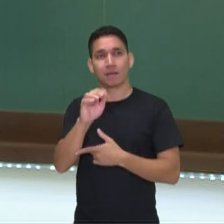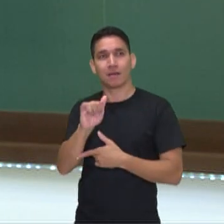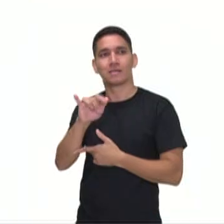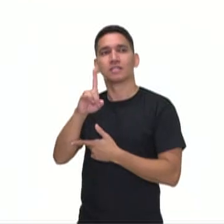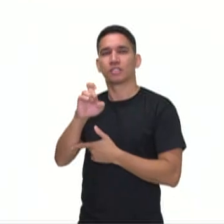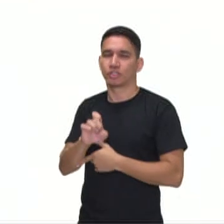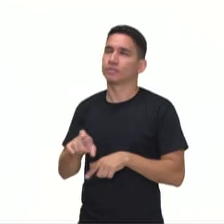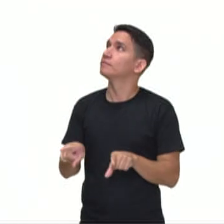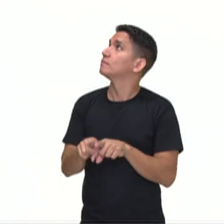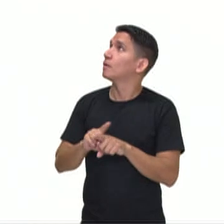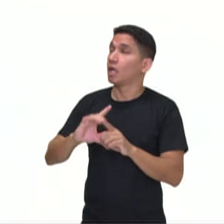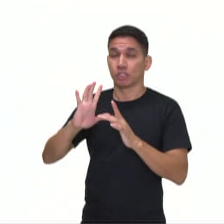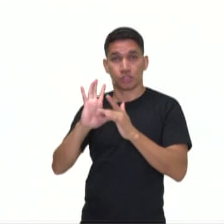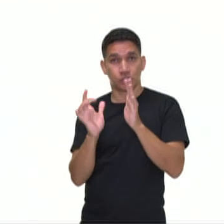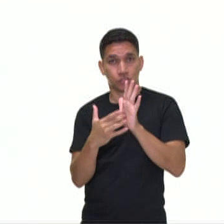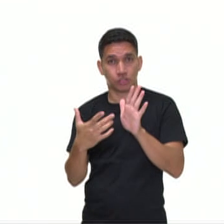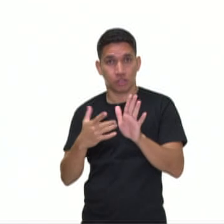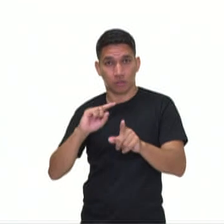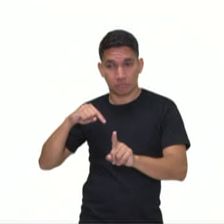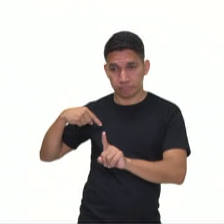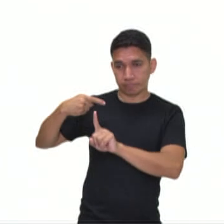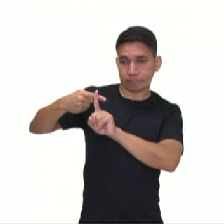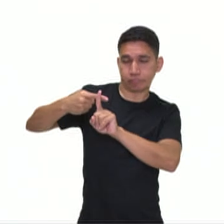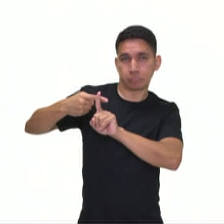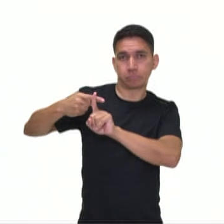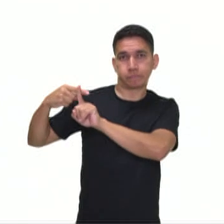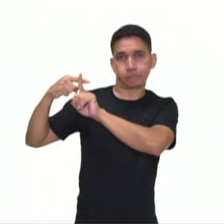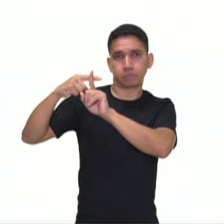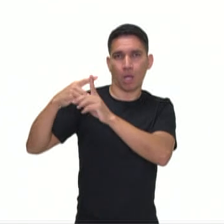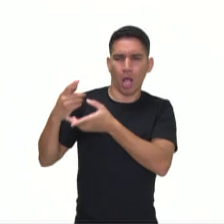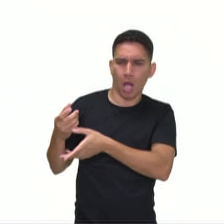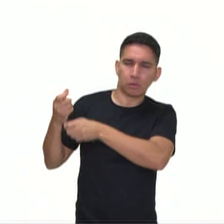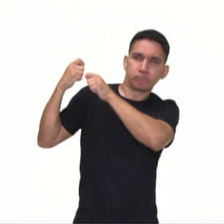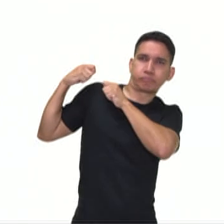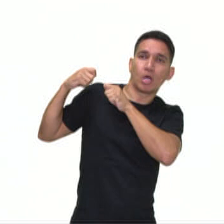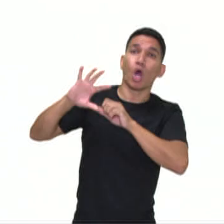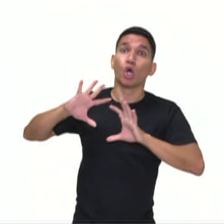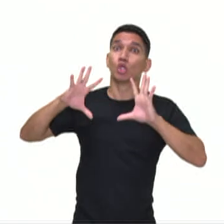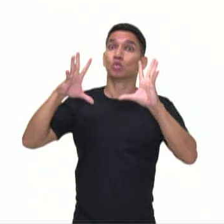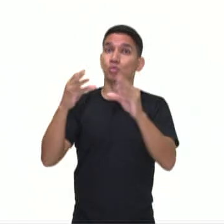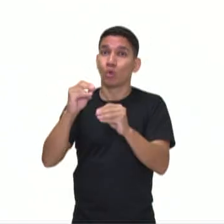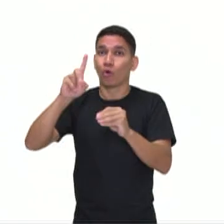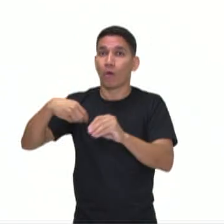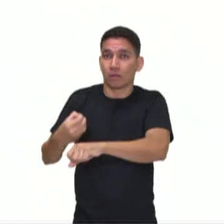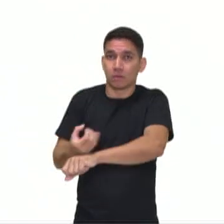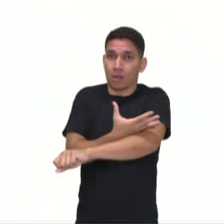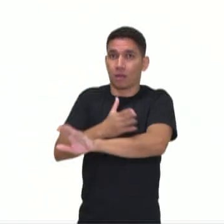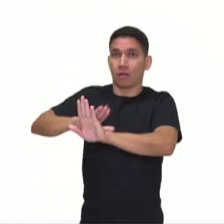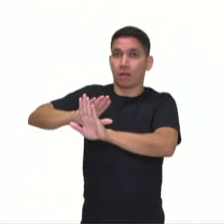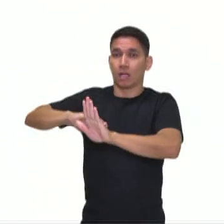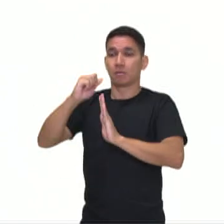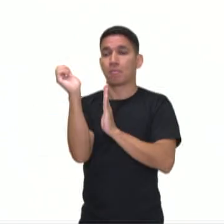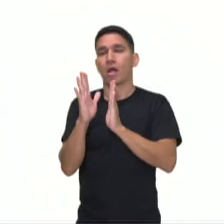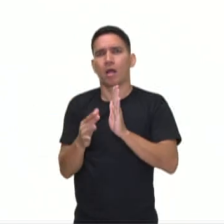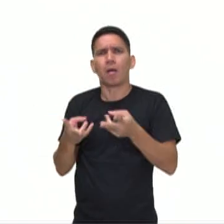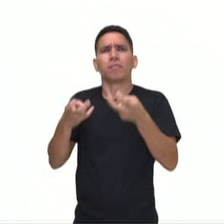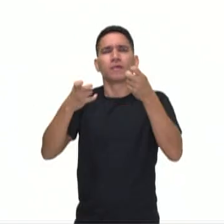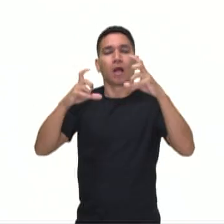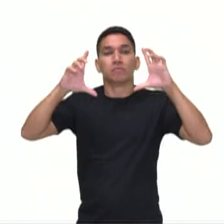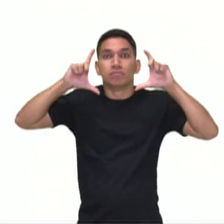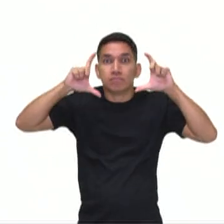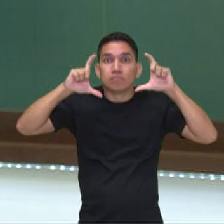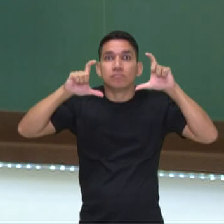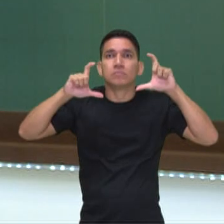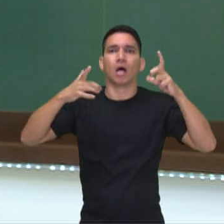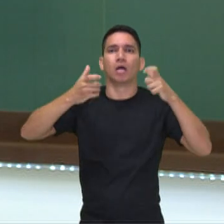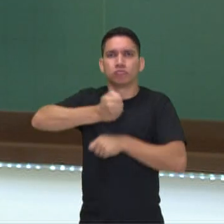de Jesus. Então tem todo o sentimentalismo aqui do barroco. Né? Você consegue ver a cara do soldado,